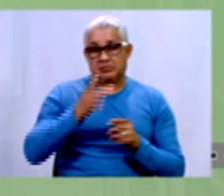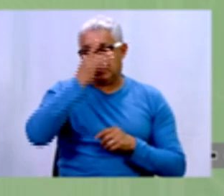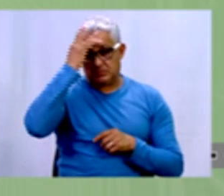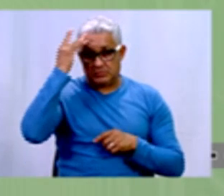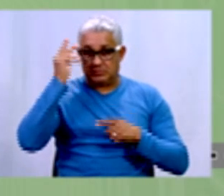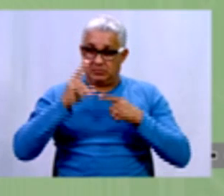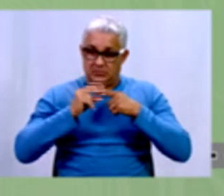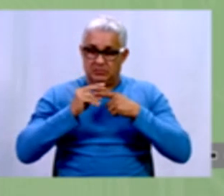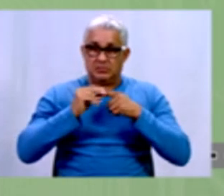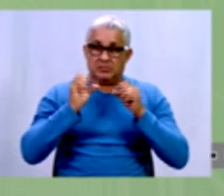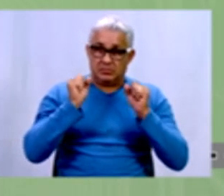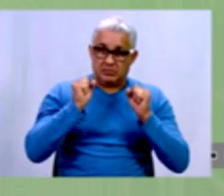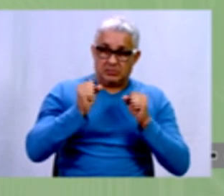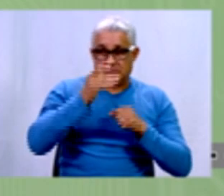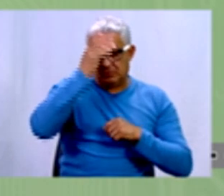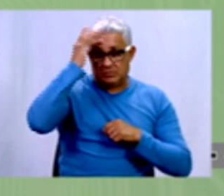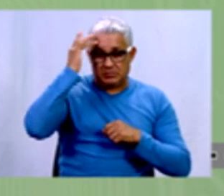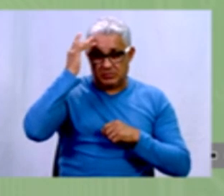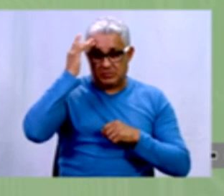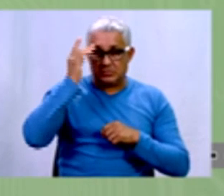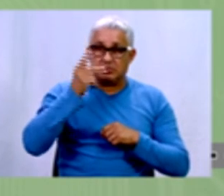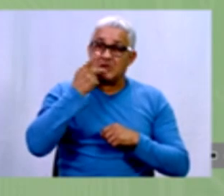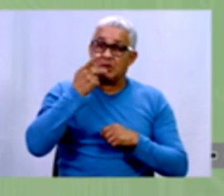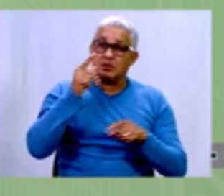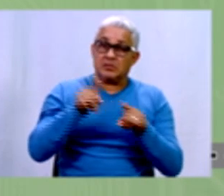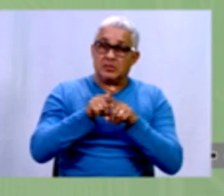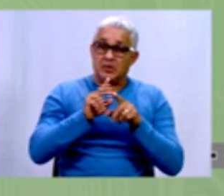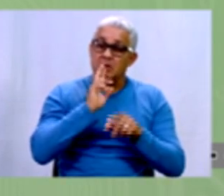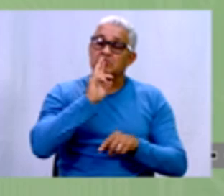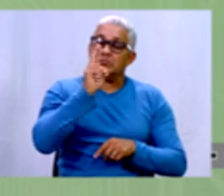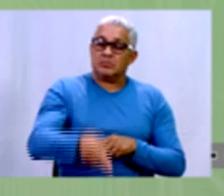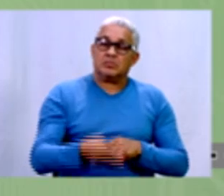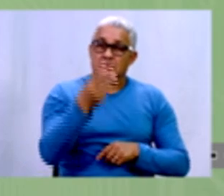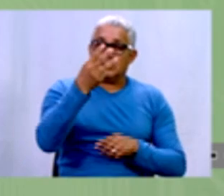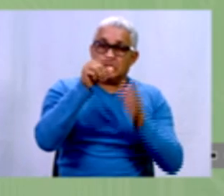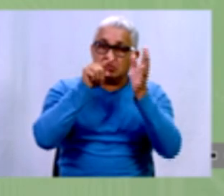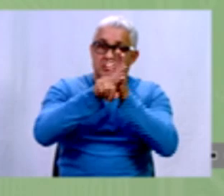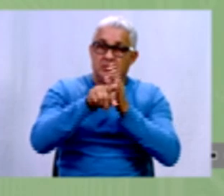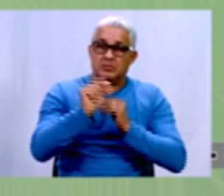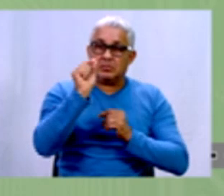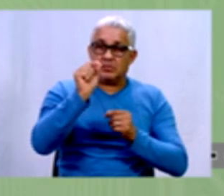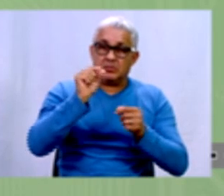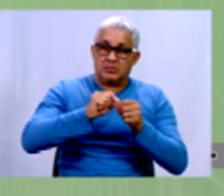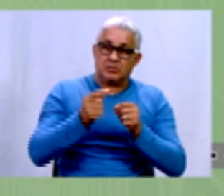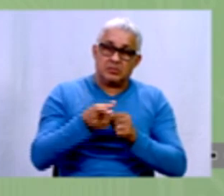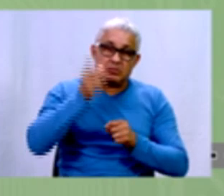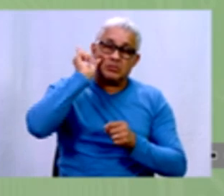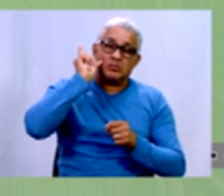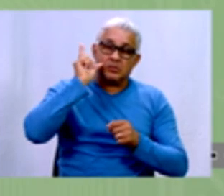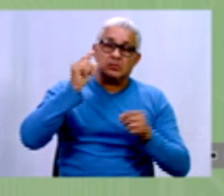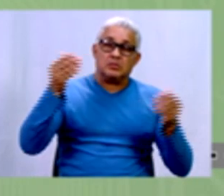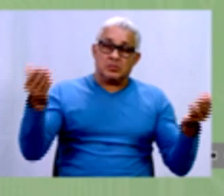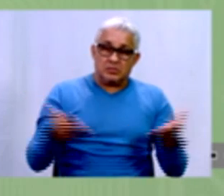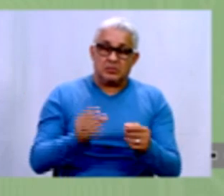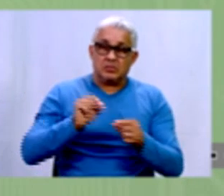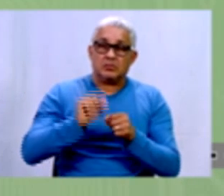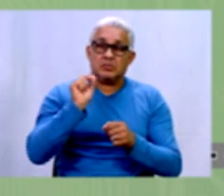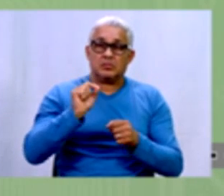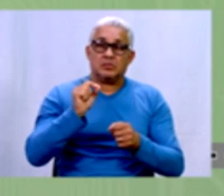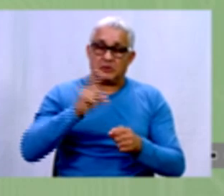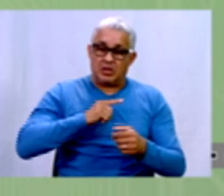pessoas falem e respondam então as 3 perguntas. O que foi feito ontem, o que vai fazer hoje e se há algum